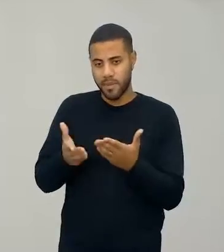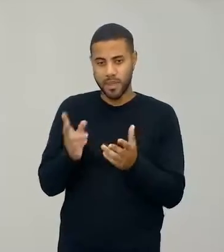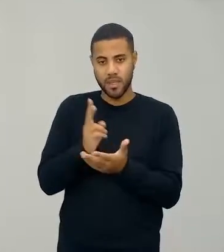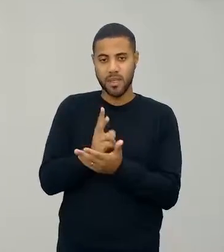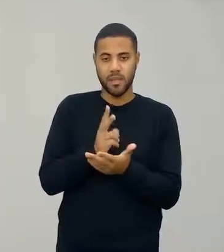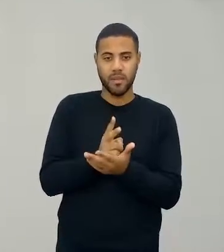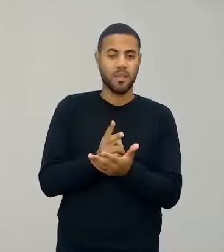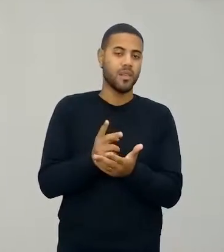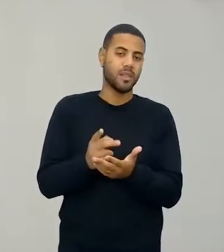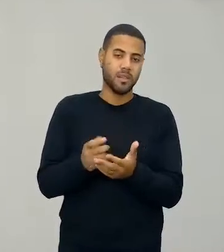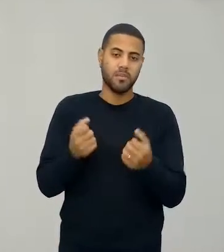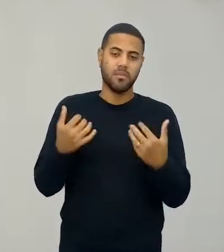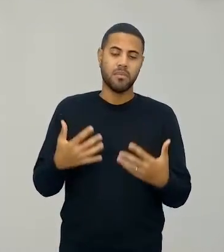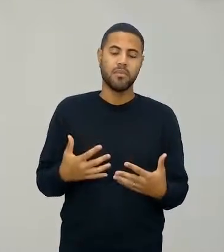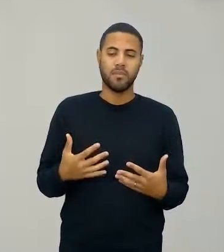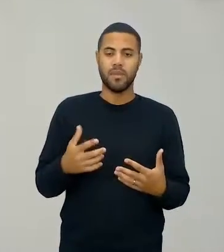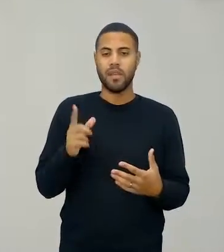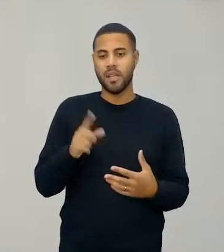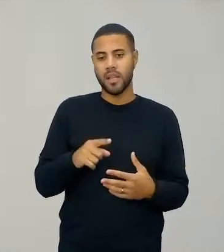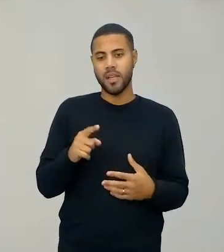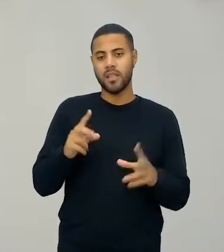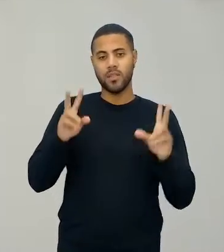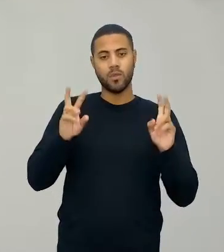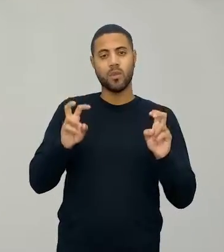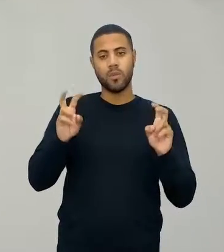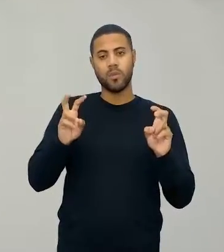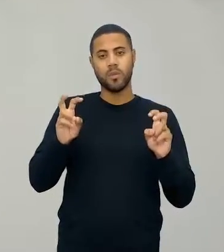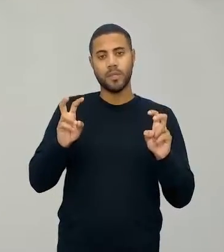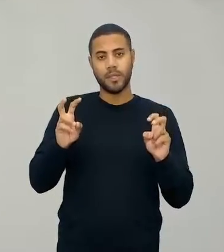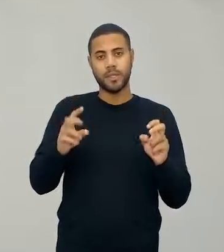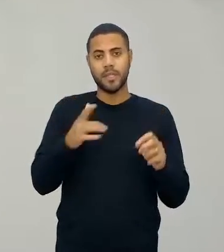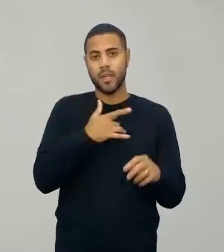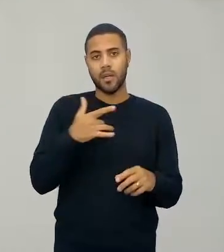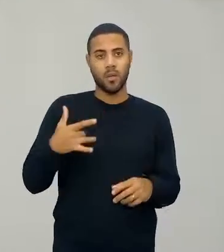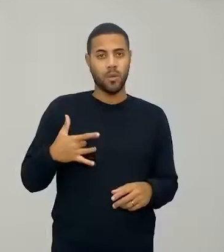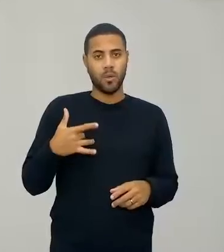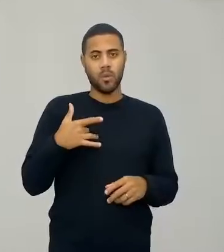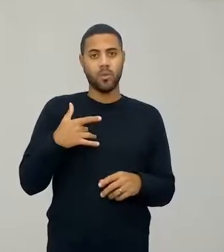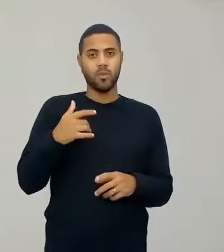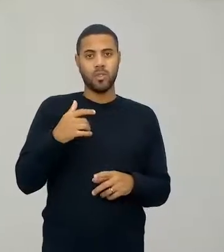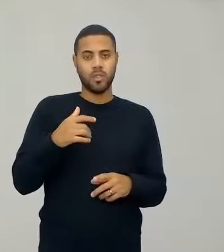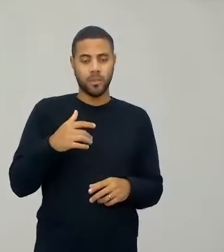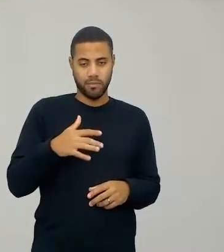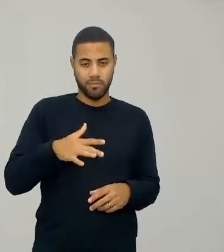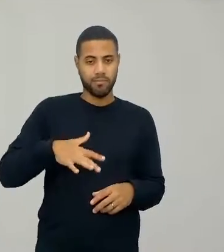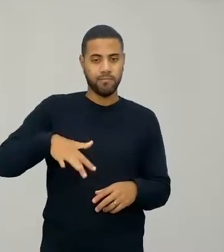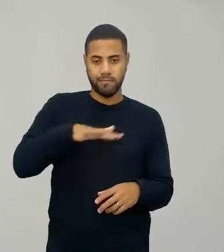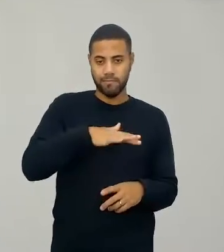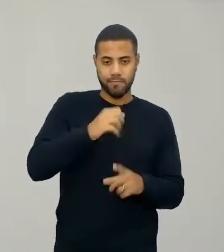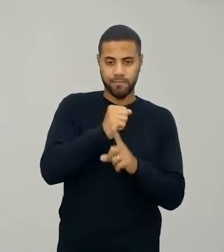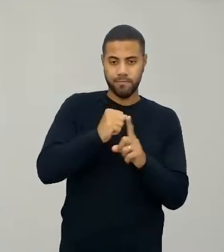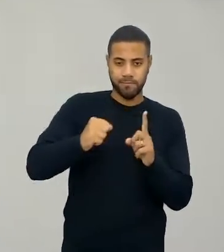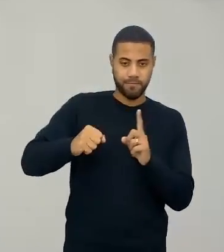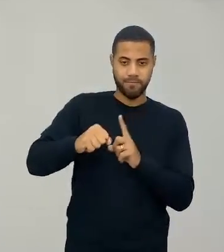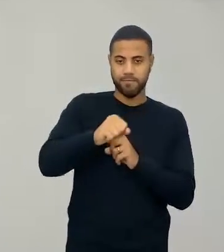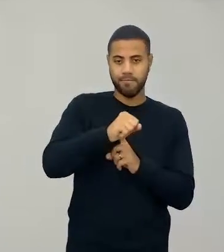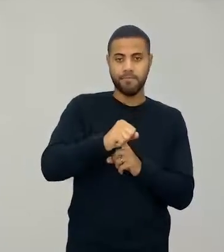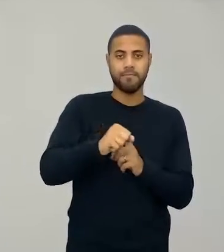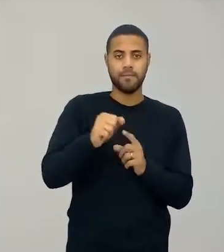esgoto está diretamente ligado a questões aí de saúde pública que a gente vai ver aí mais a seguir na nossa